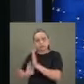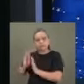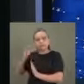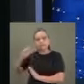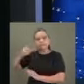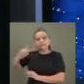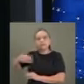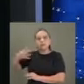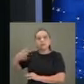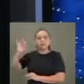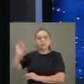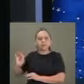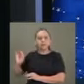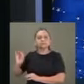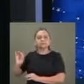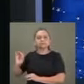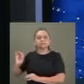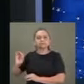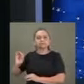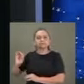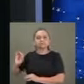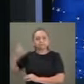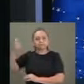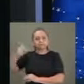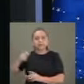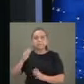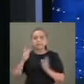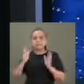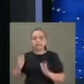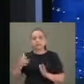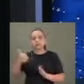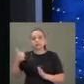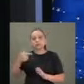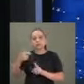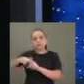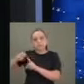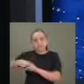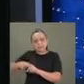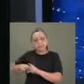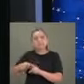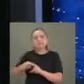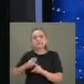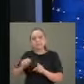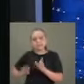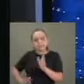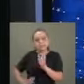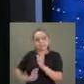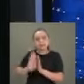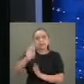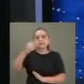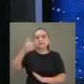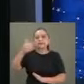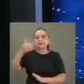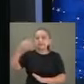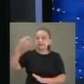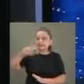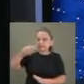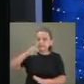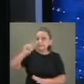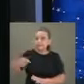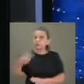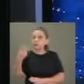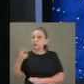3,4% em 12 meses alta é de 3,2 por